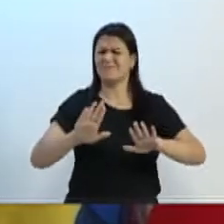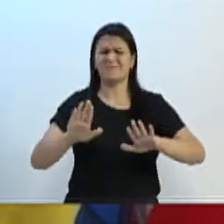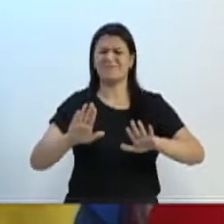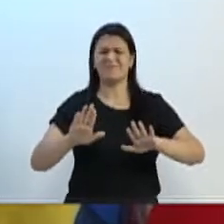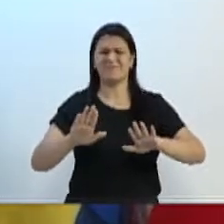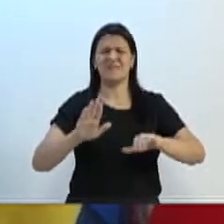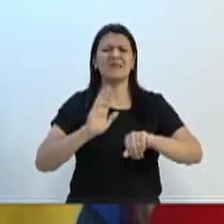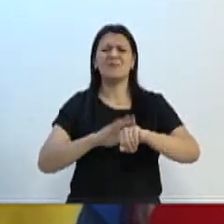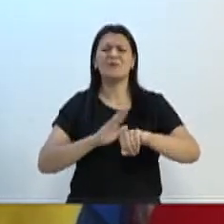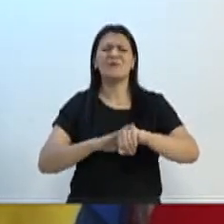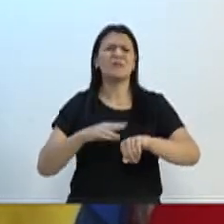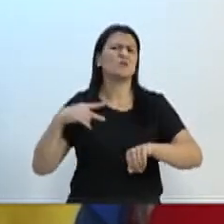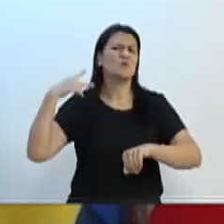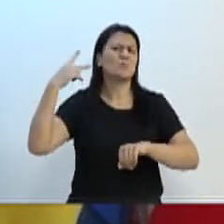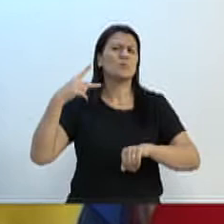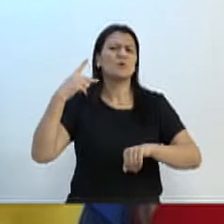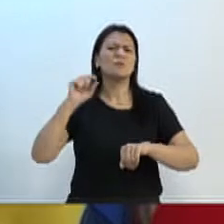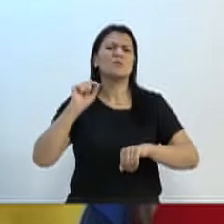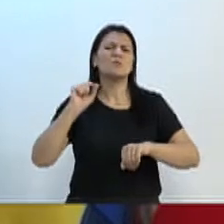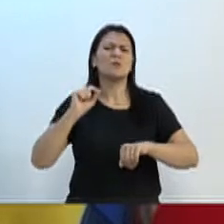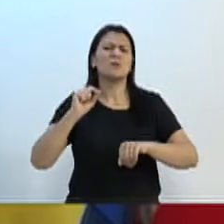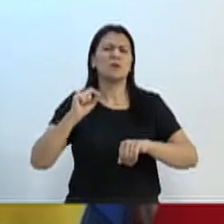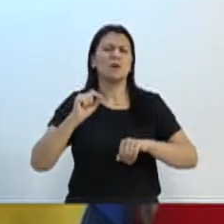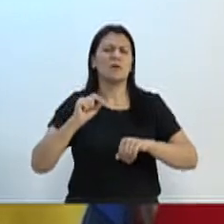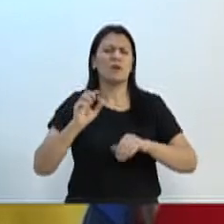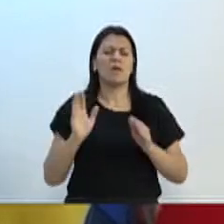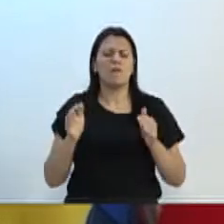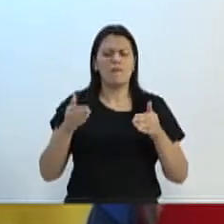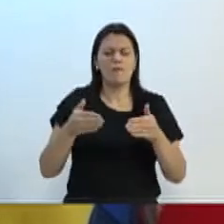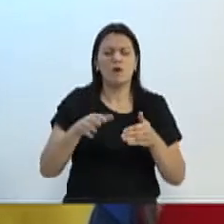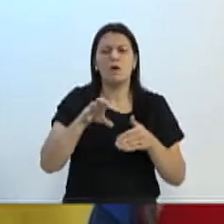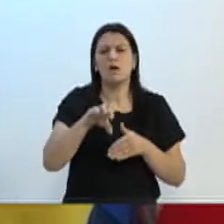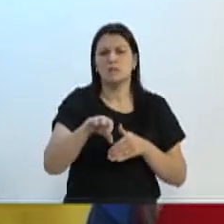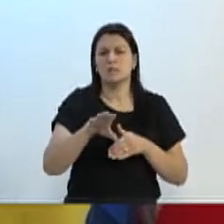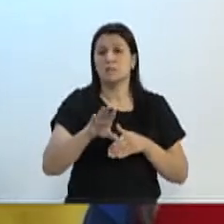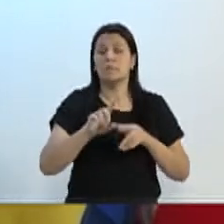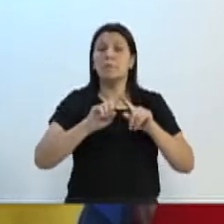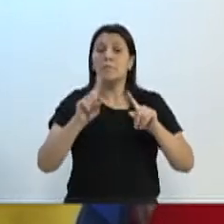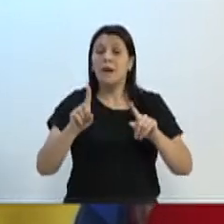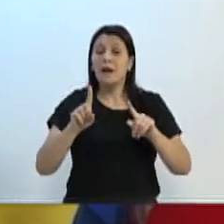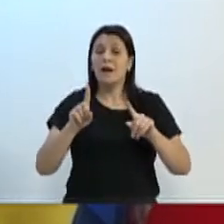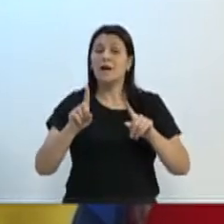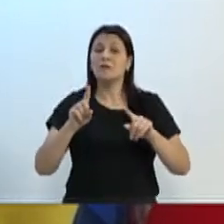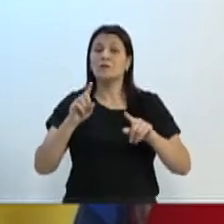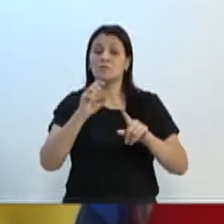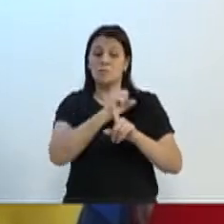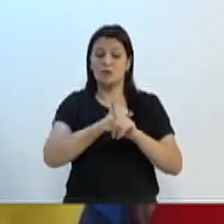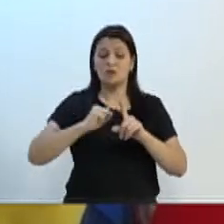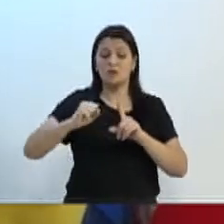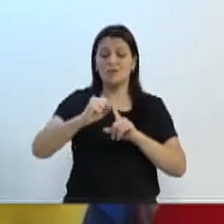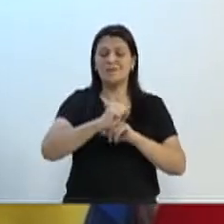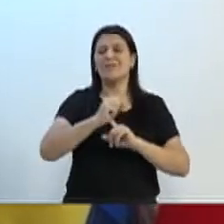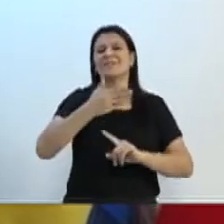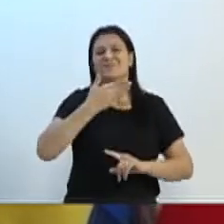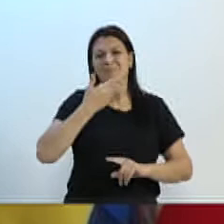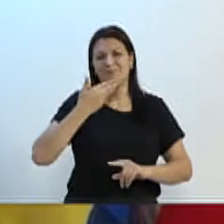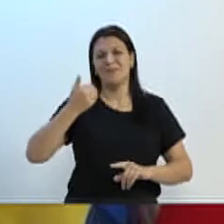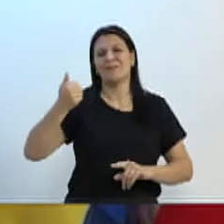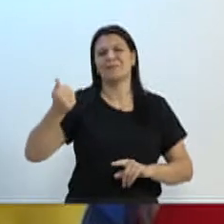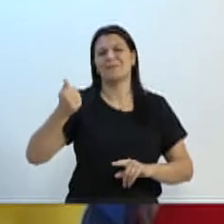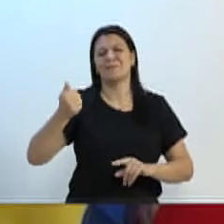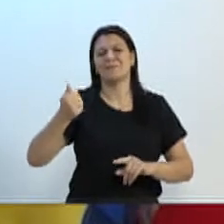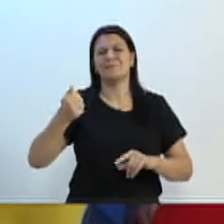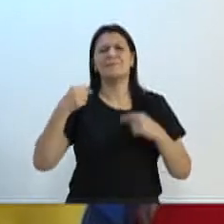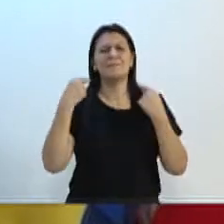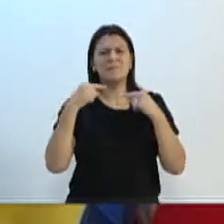visando esse próximo processo. Eu faço política visando a construção de uma sociedade melhor. E eu faço críticas aqui em relação